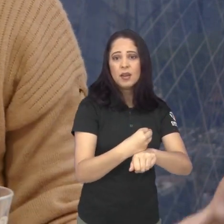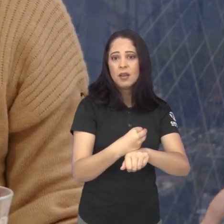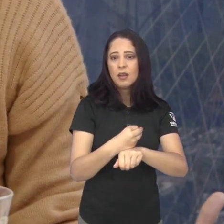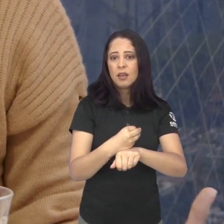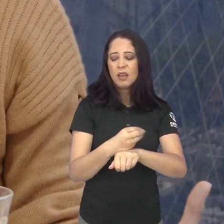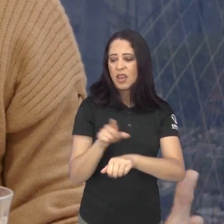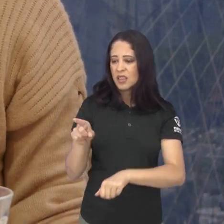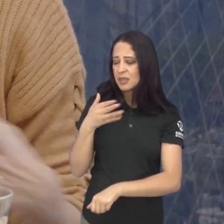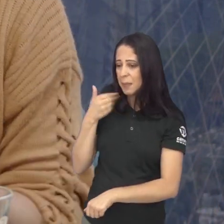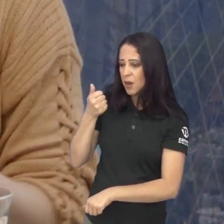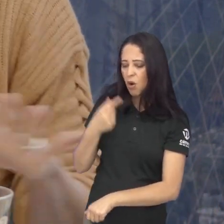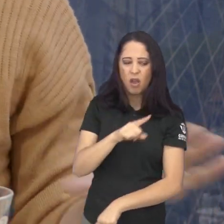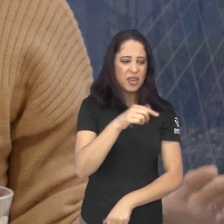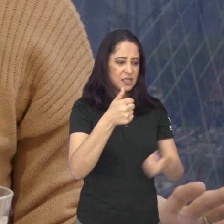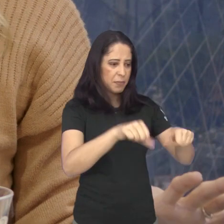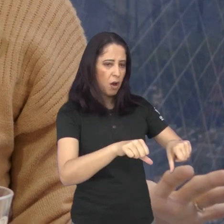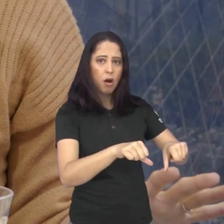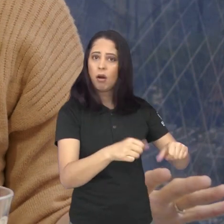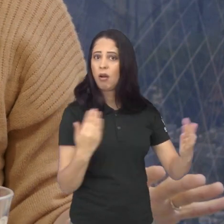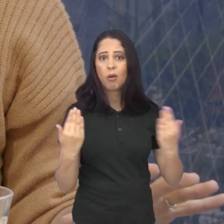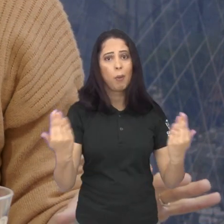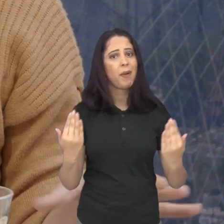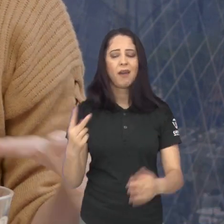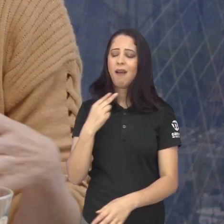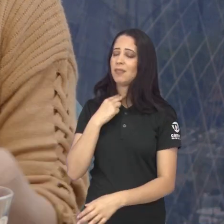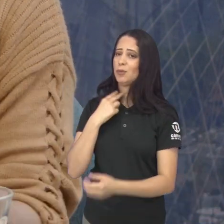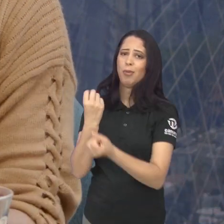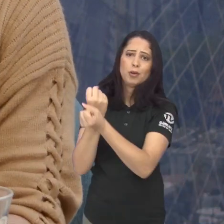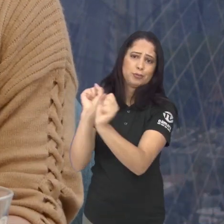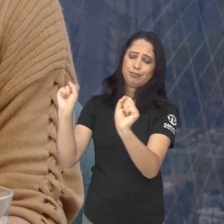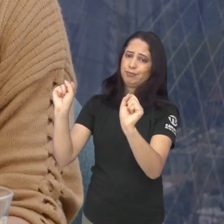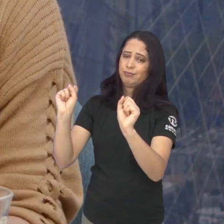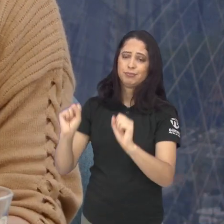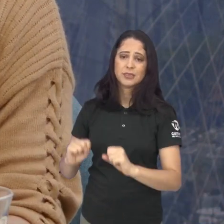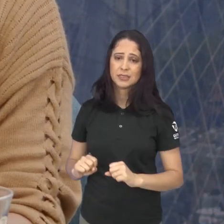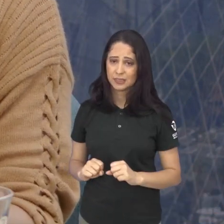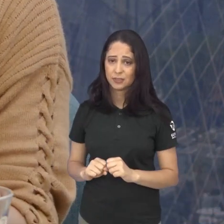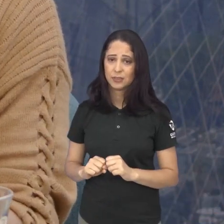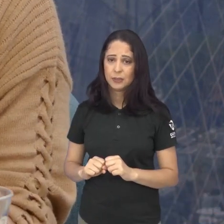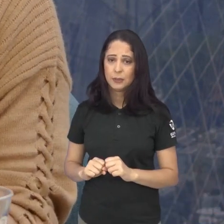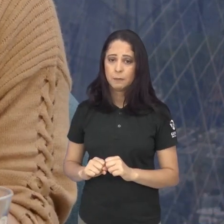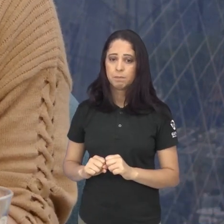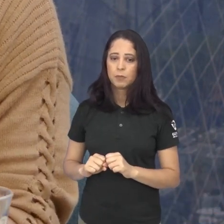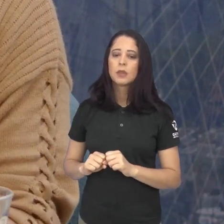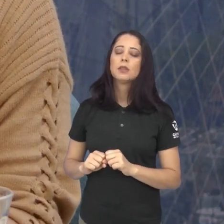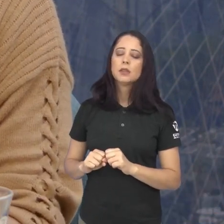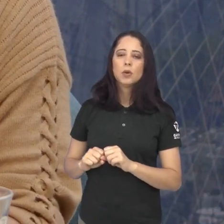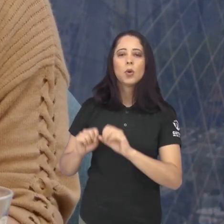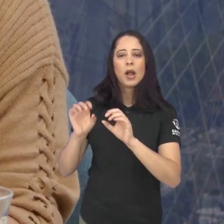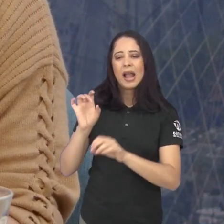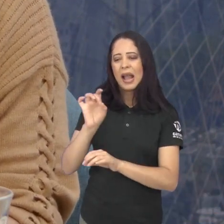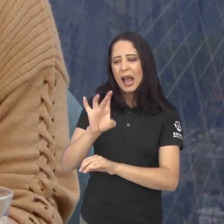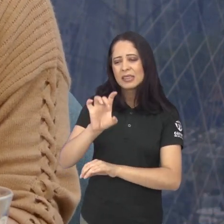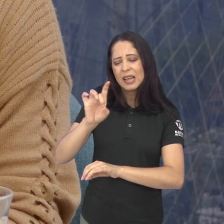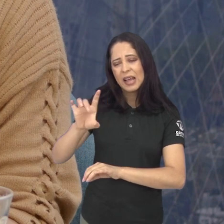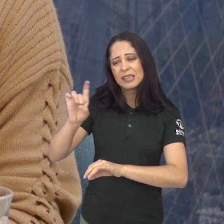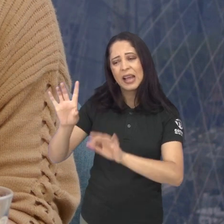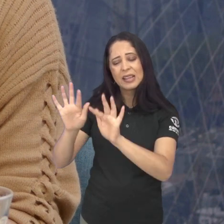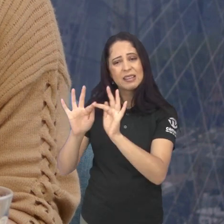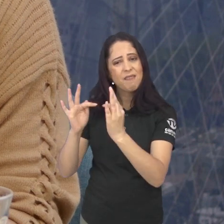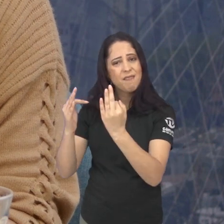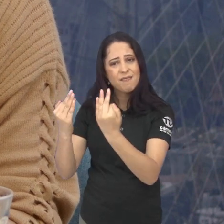o que, que é pior? Não dá para fazer essa comparação. Eu acho que toda família atípica pode ser um pouco